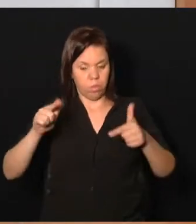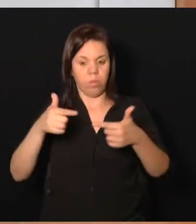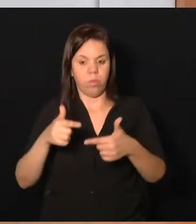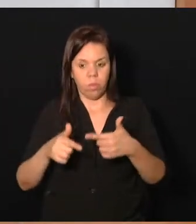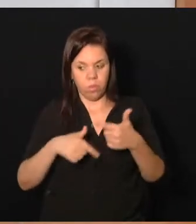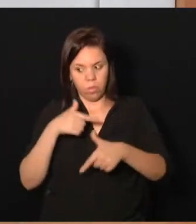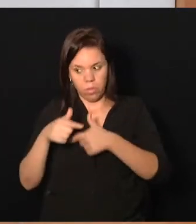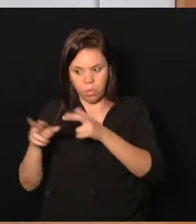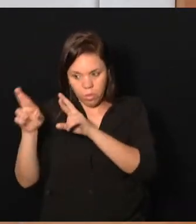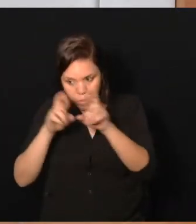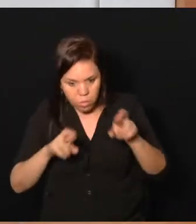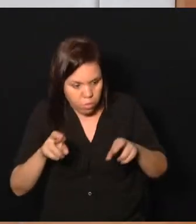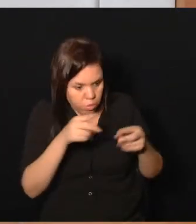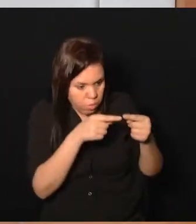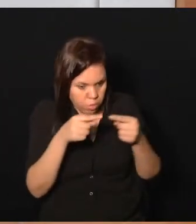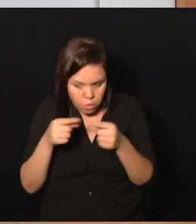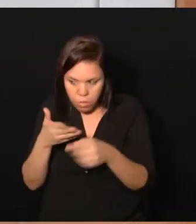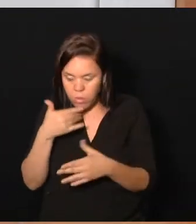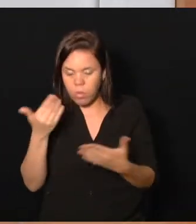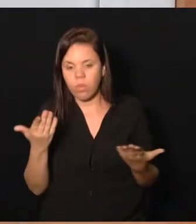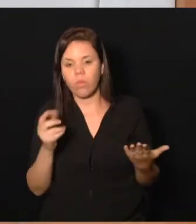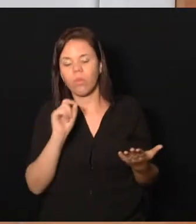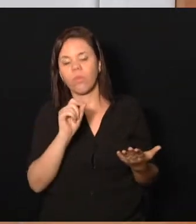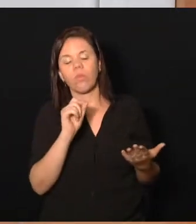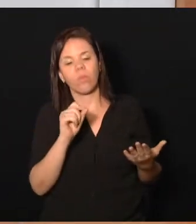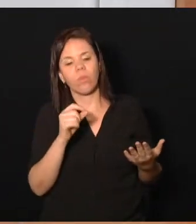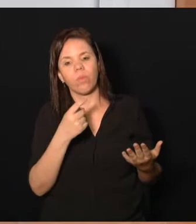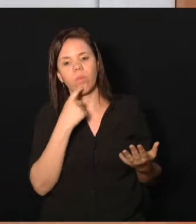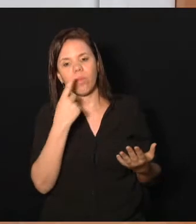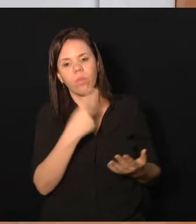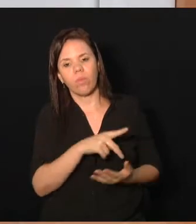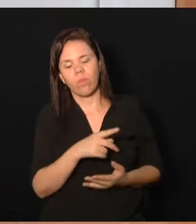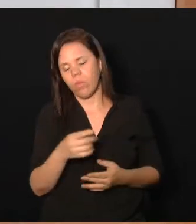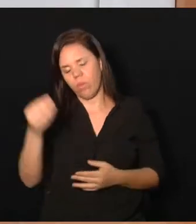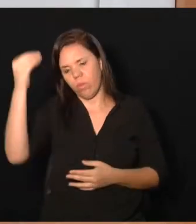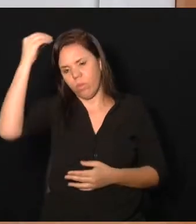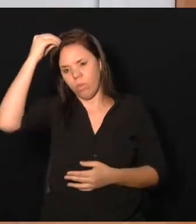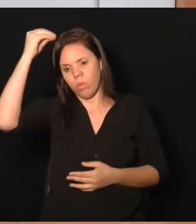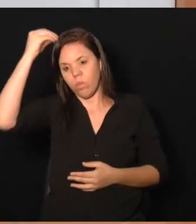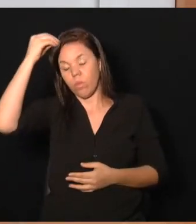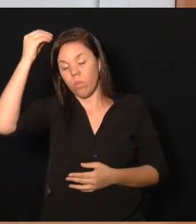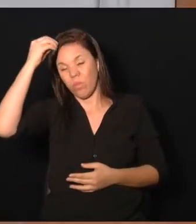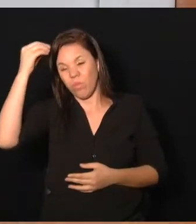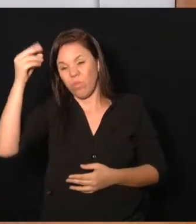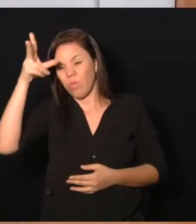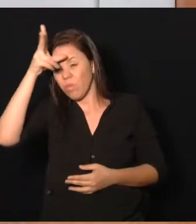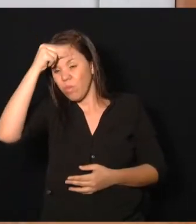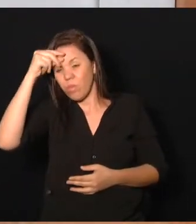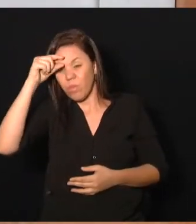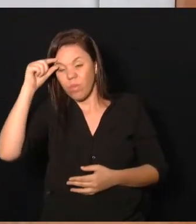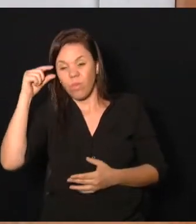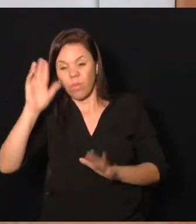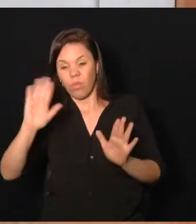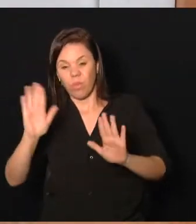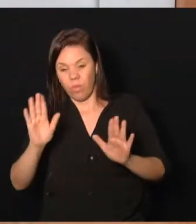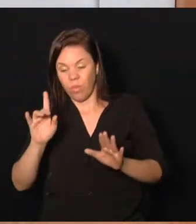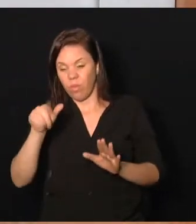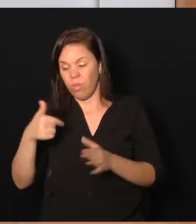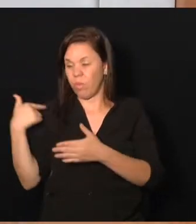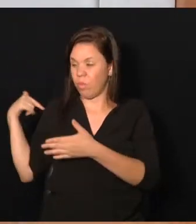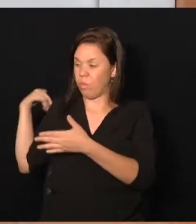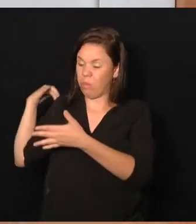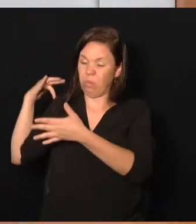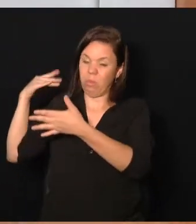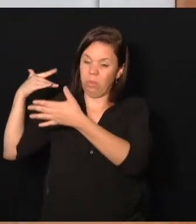município. E não é por culpa do gestor do município. É algo de longa data.